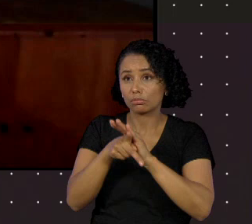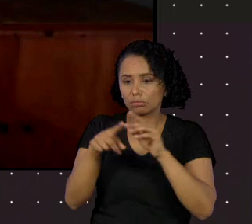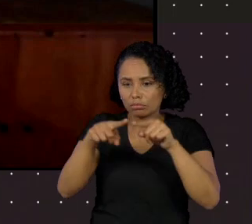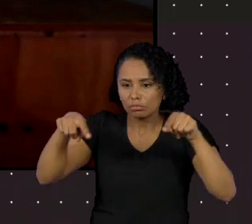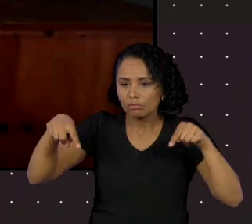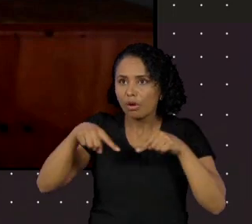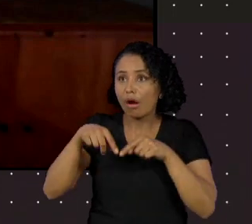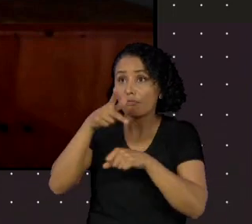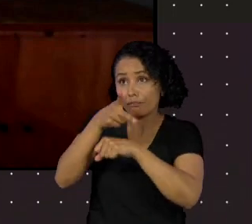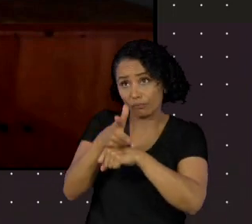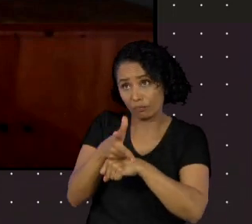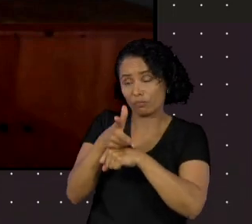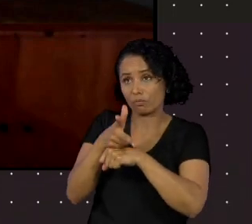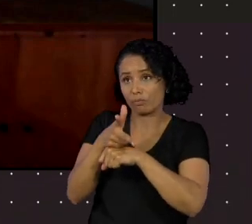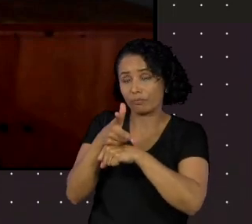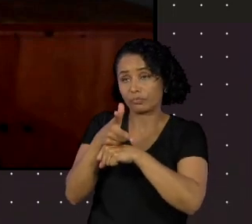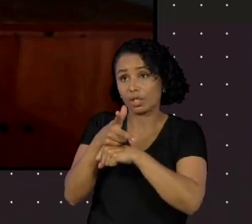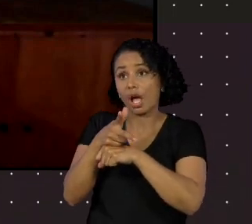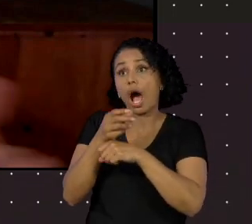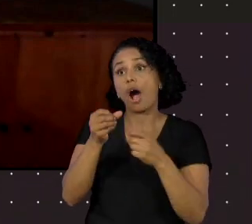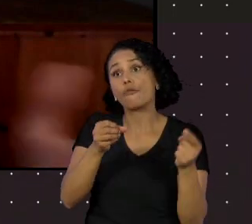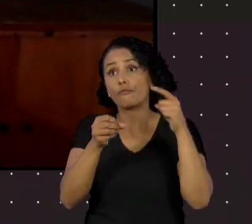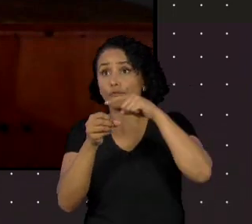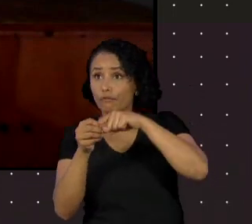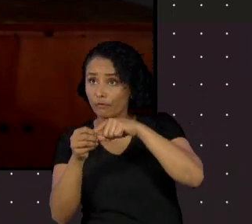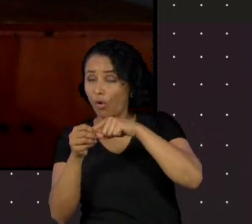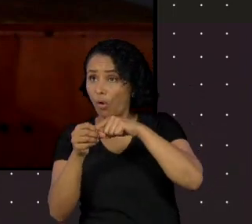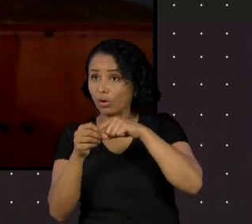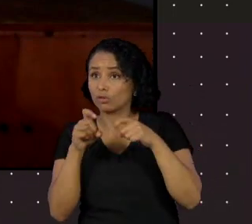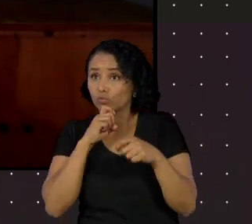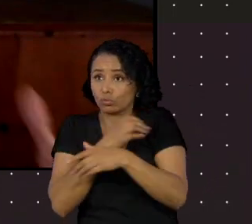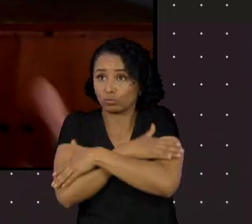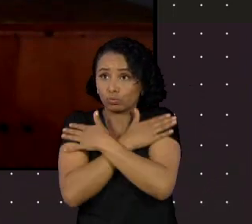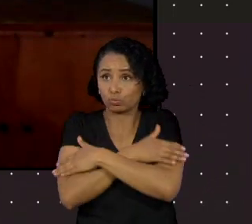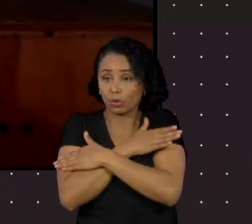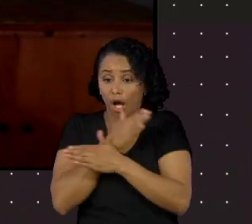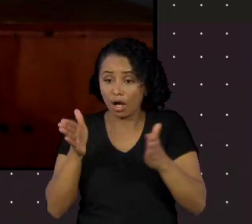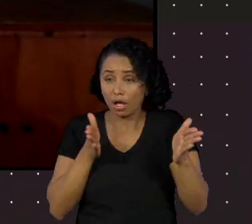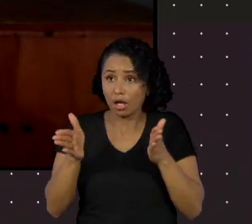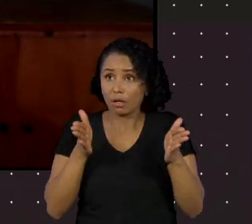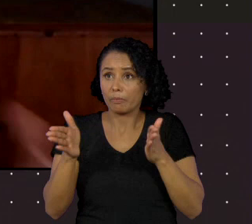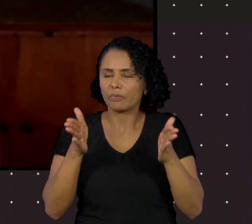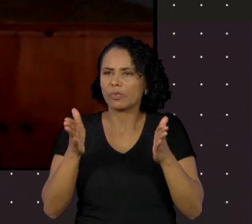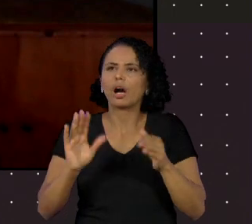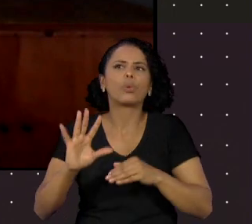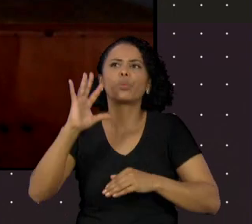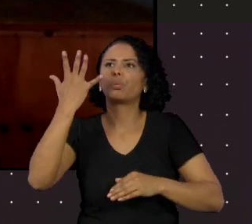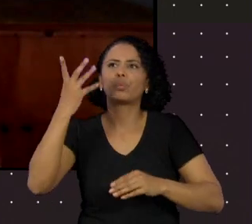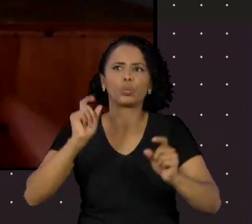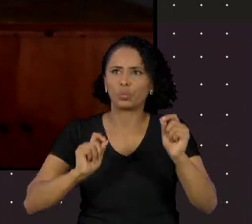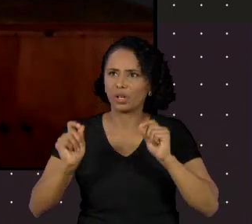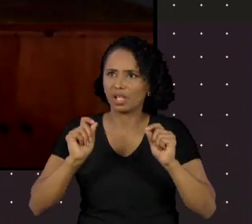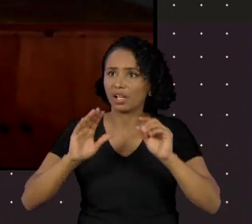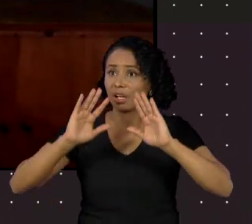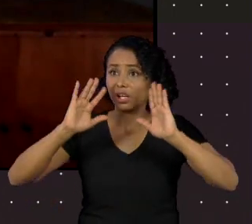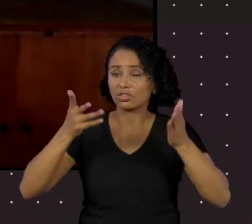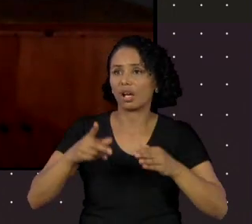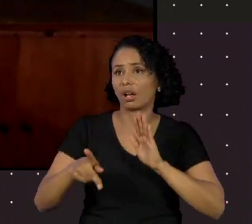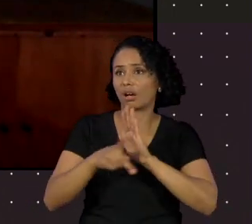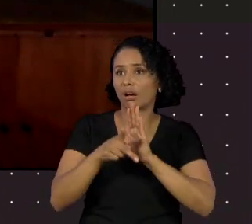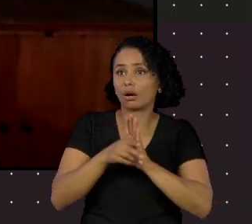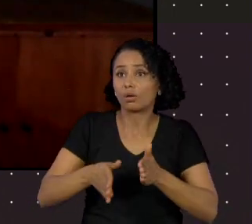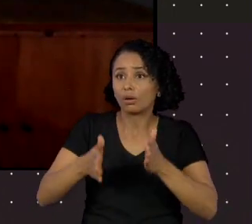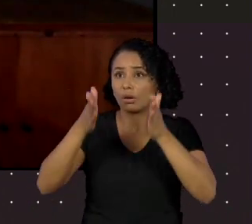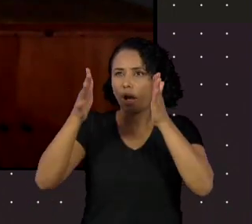gente ia voltar no inverno. Durante esse meio tempo, aconteceu a história das Torres